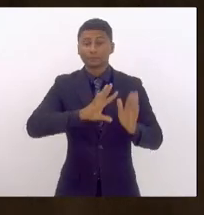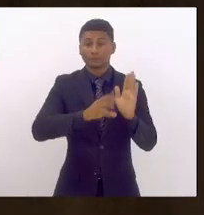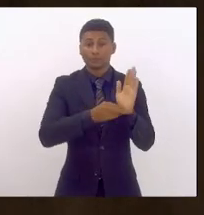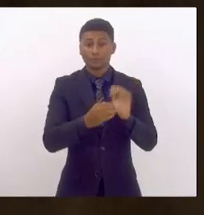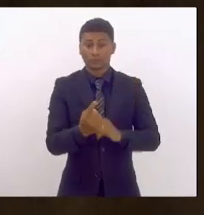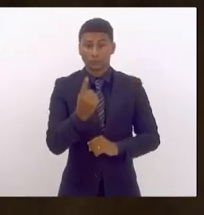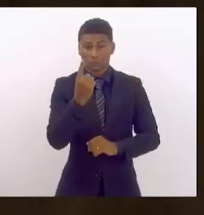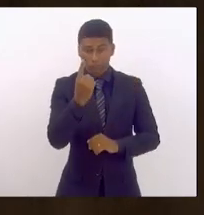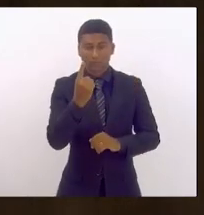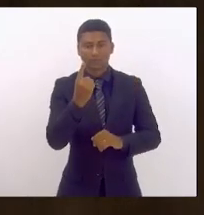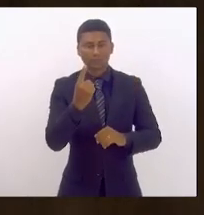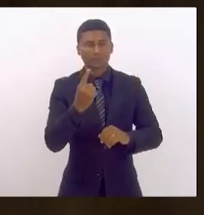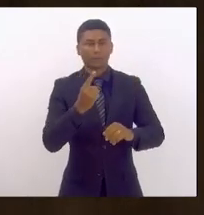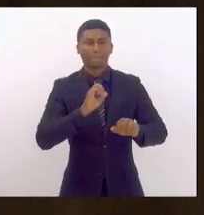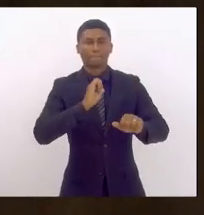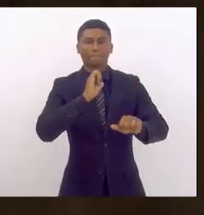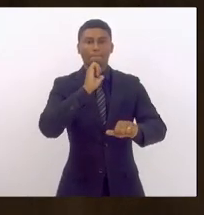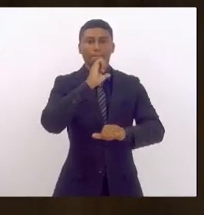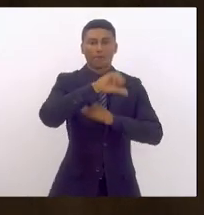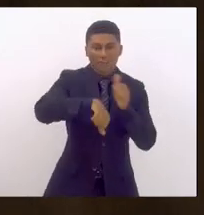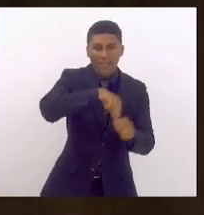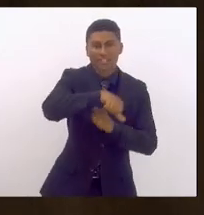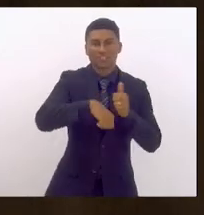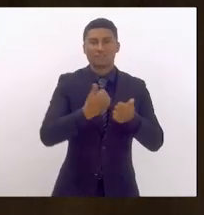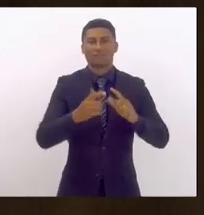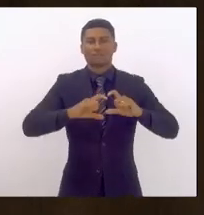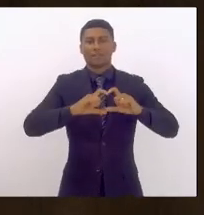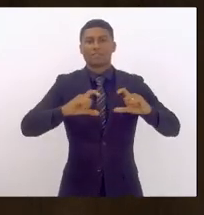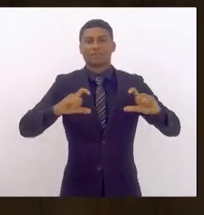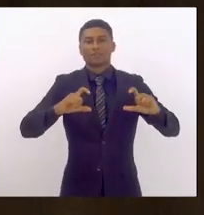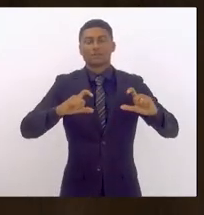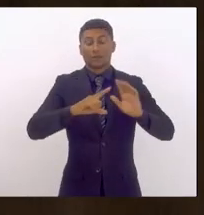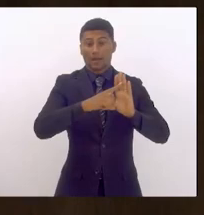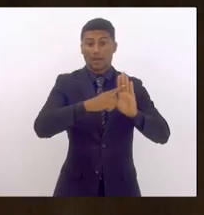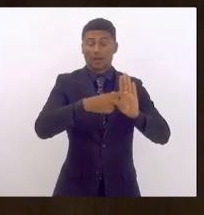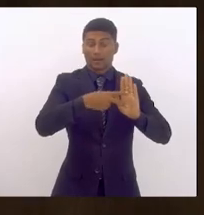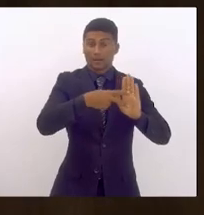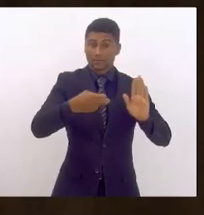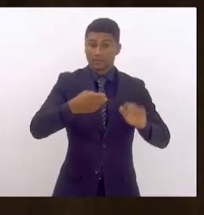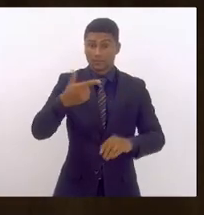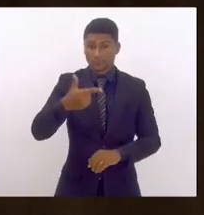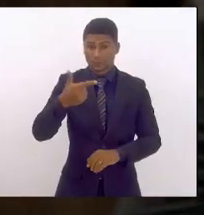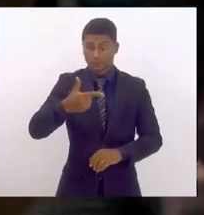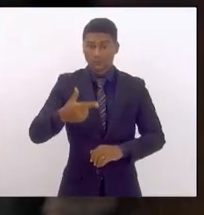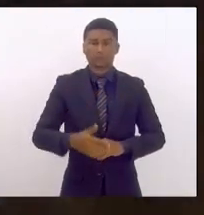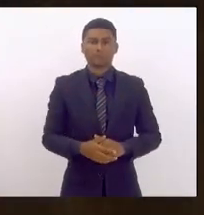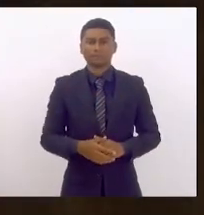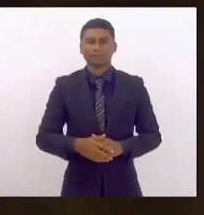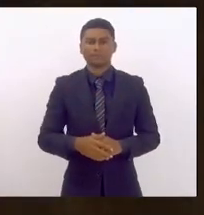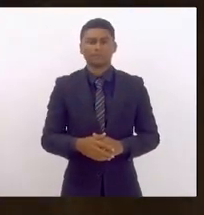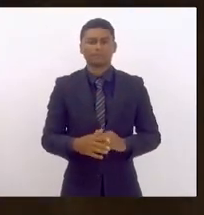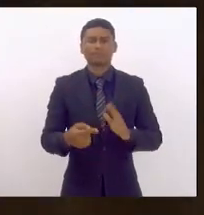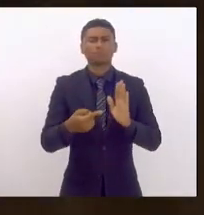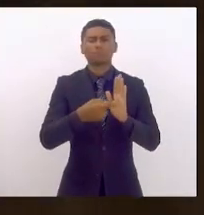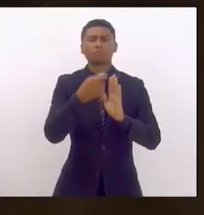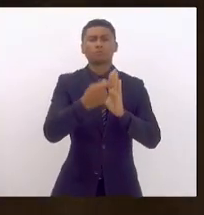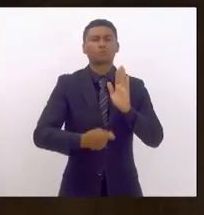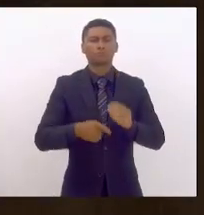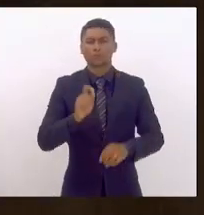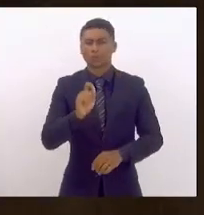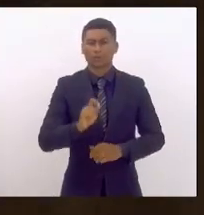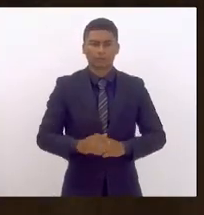modificativa ao artigo segundo que passa a ter a seguinte redação